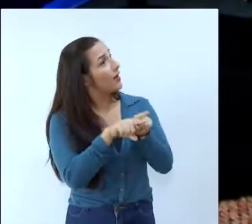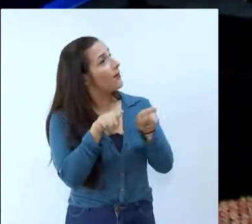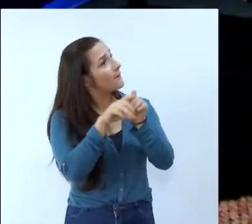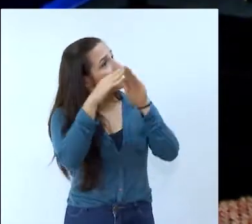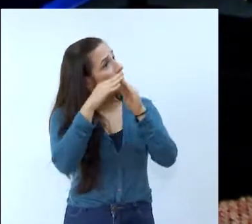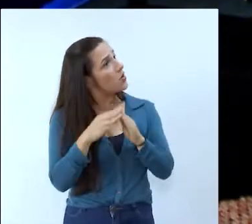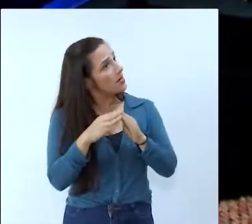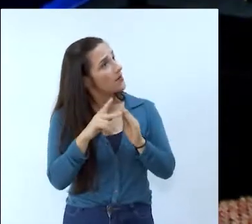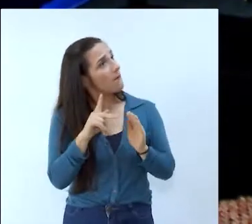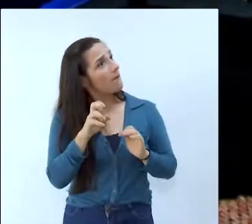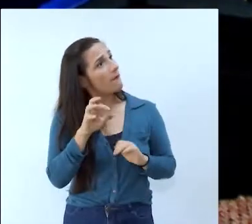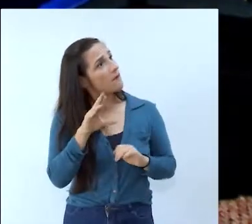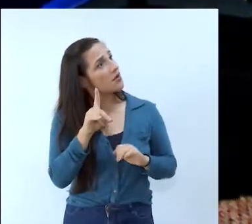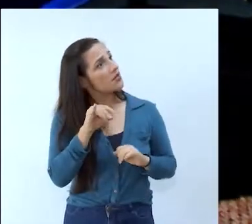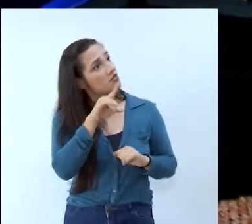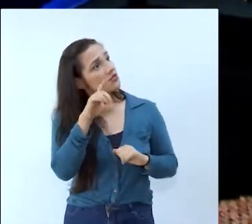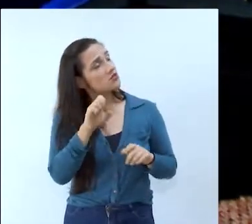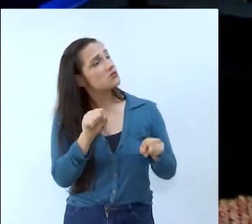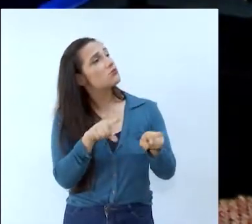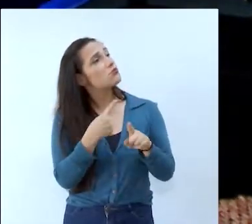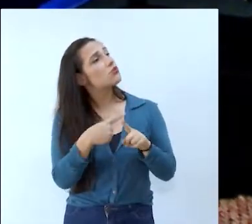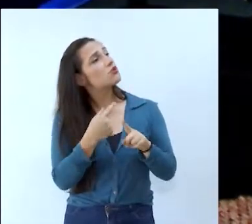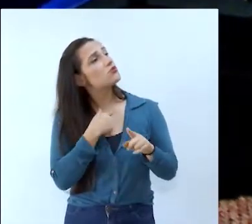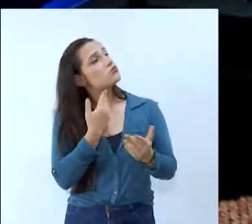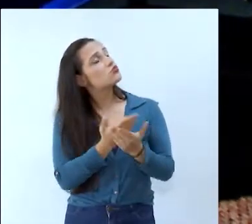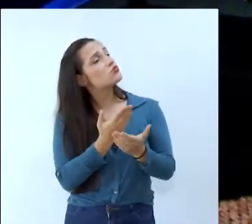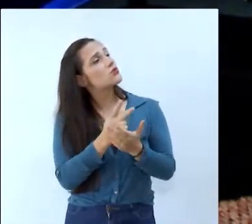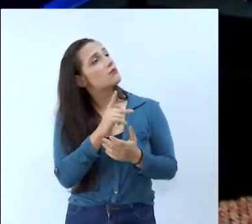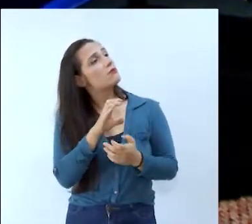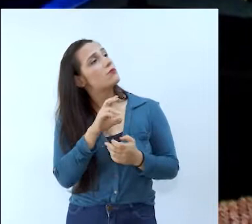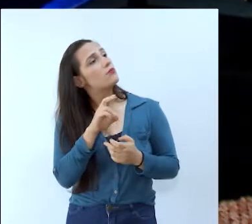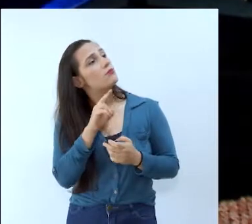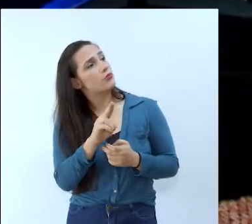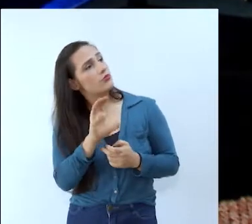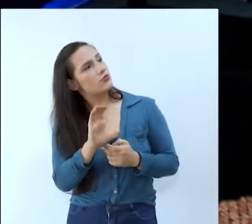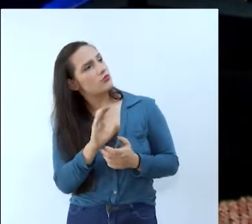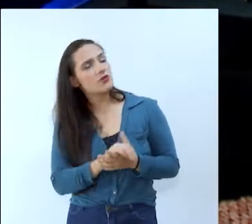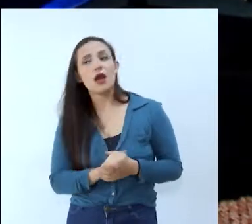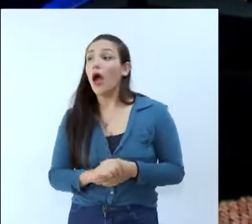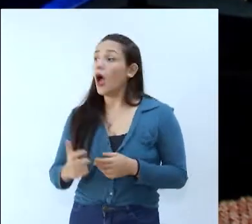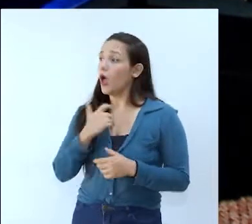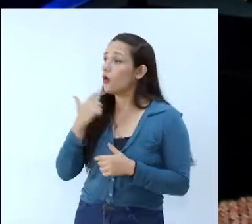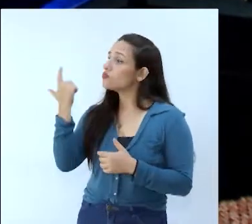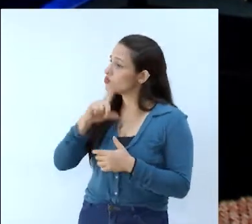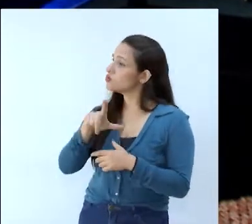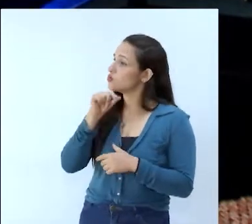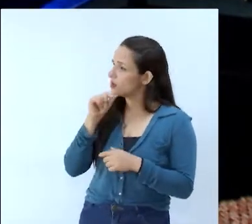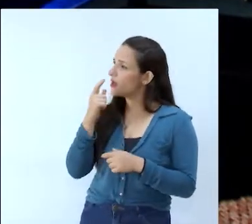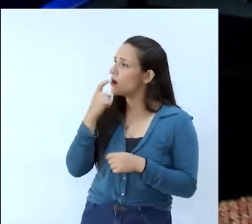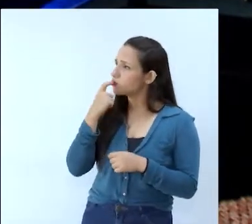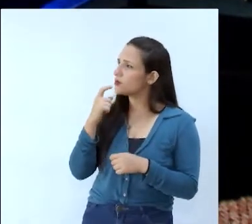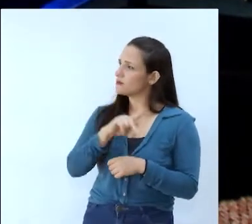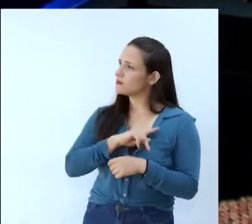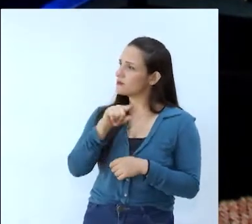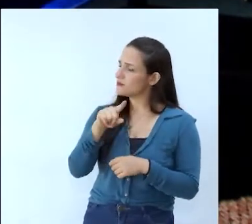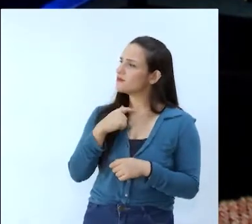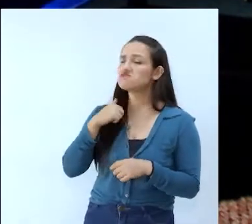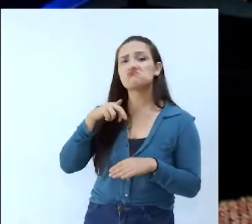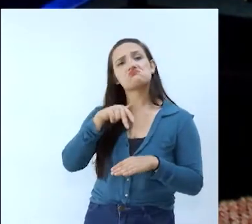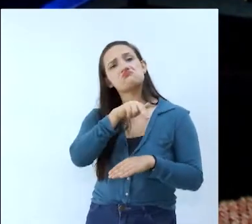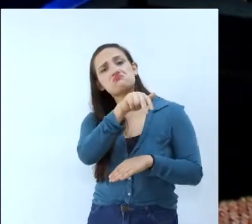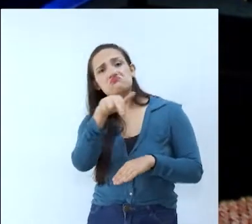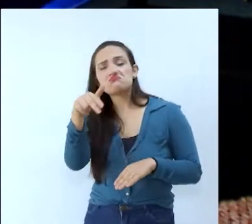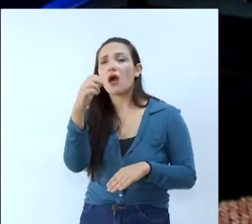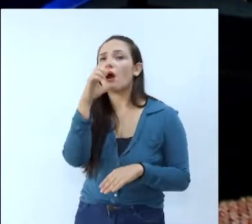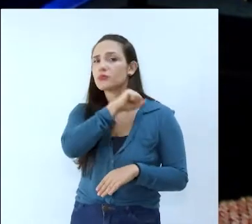Eu ia a pé, descia a rua Caiová ali. Caiová. Morava na Caiová ali, já descia tudo, dava no Parque Antártica na época ali, né? Então eu morava em Perdizes, morava muito